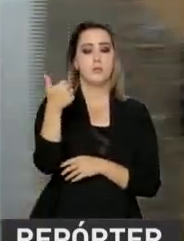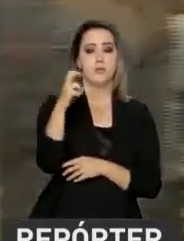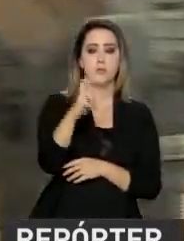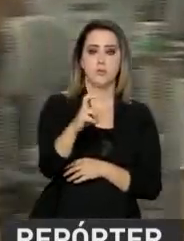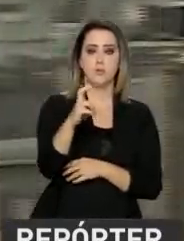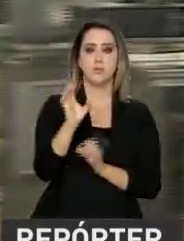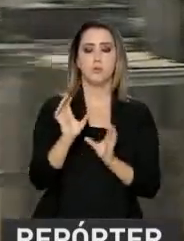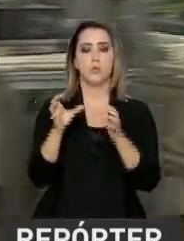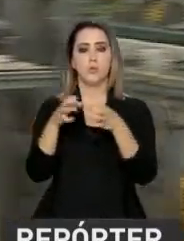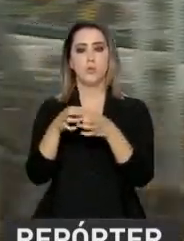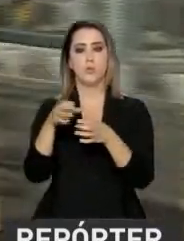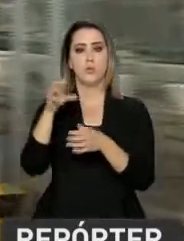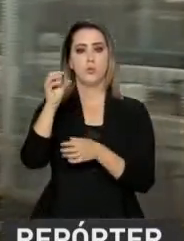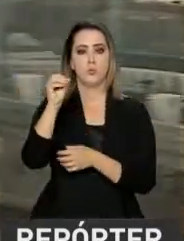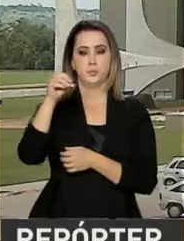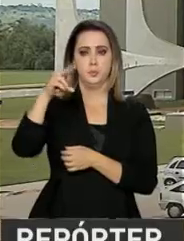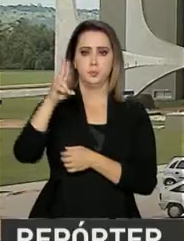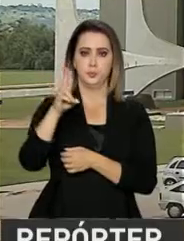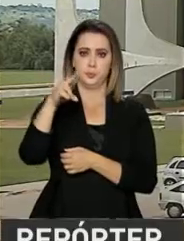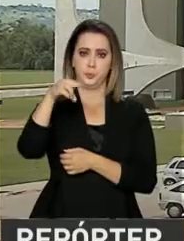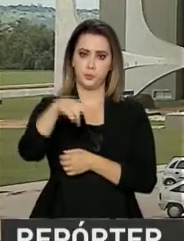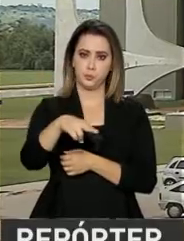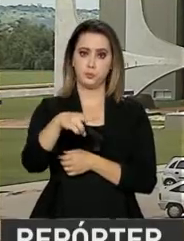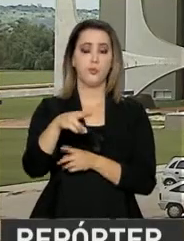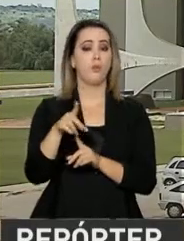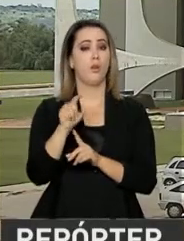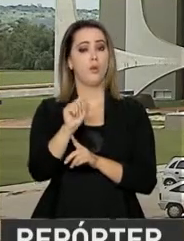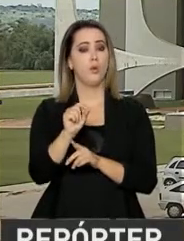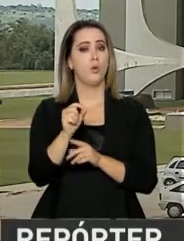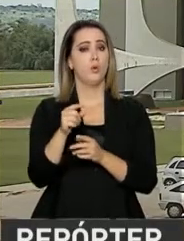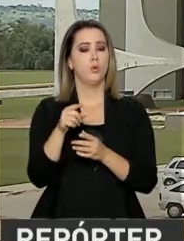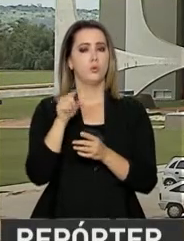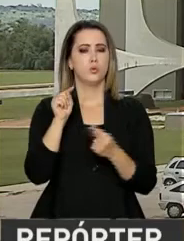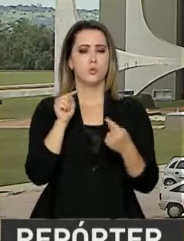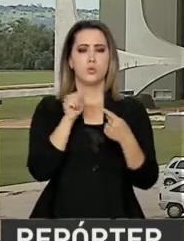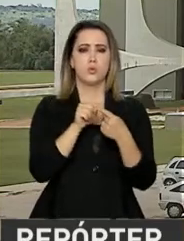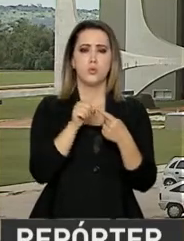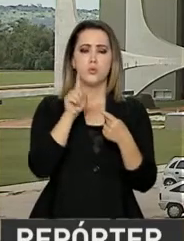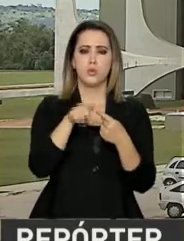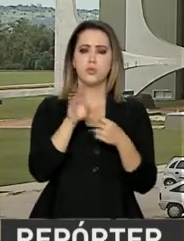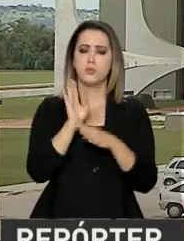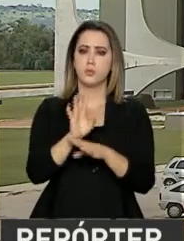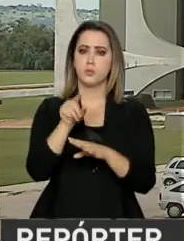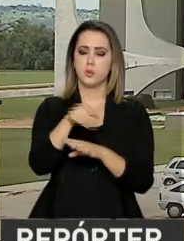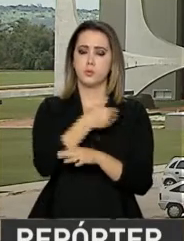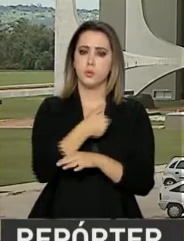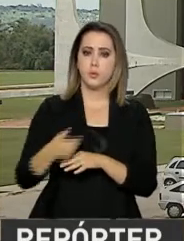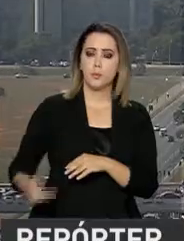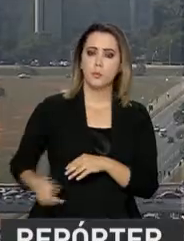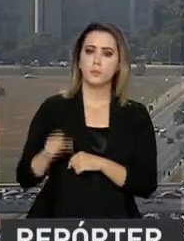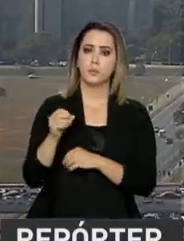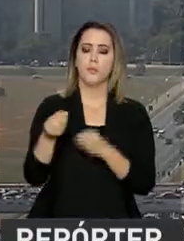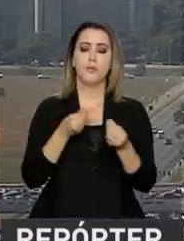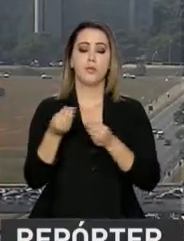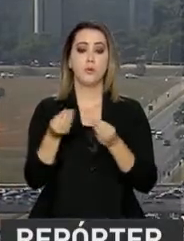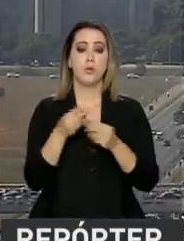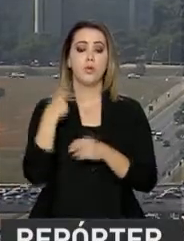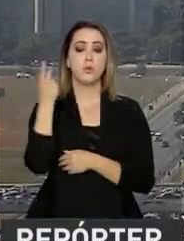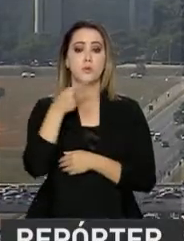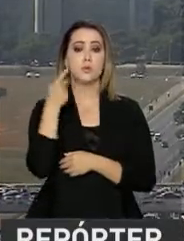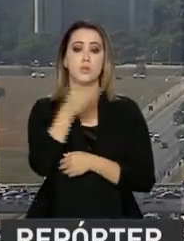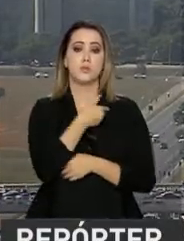das nações unidas a onu esses objetivos servem para orientar o governo em relação às políticas públicas